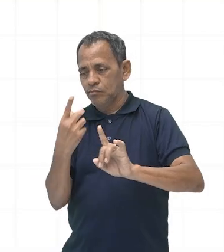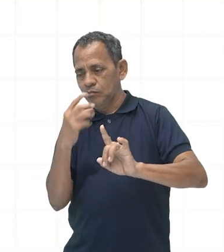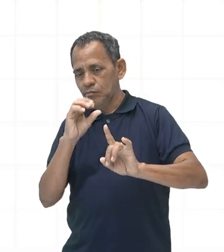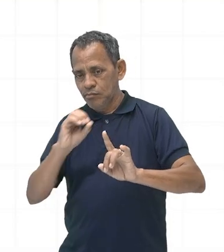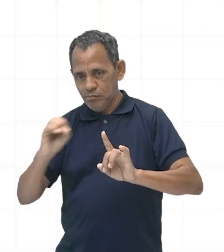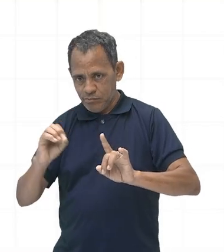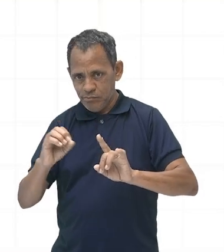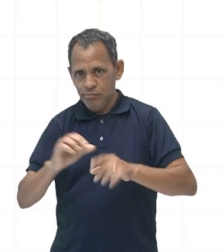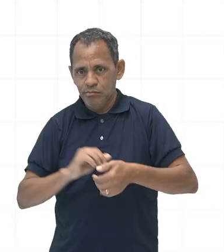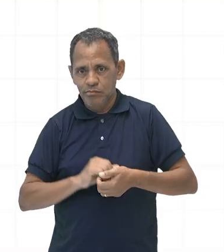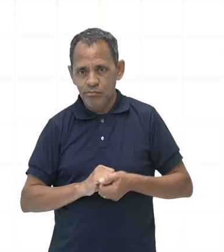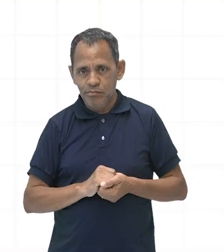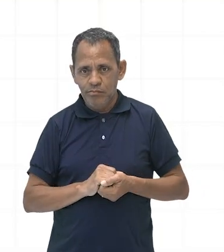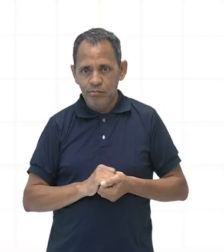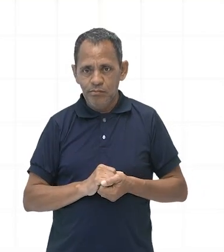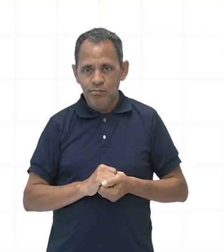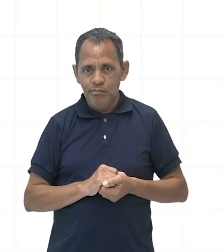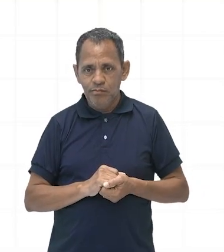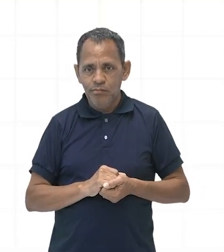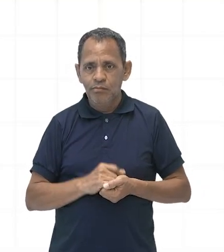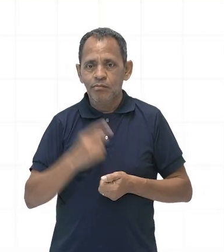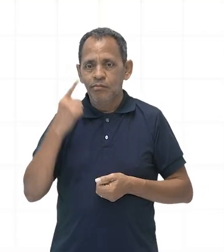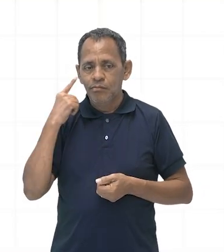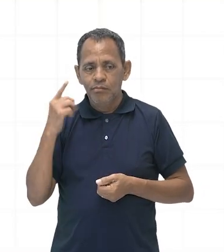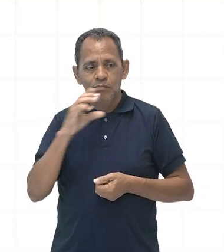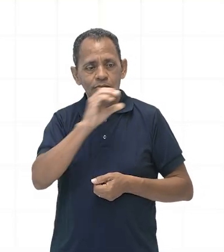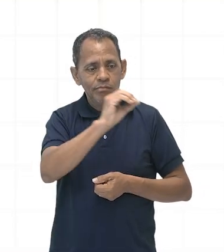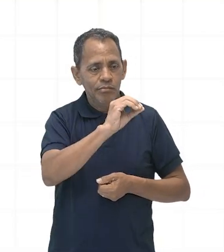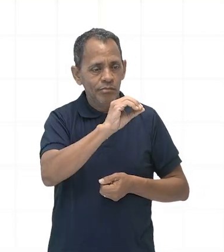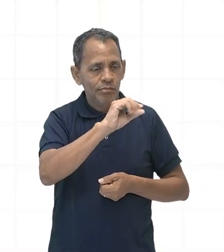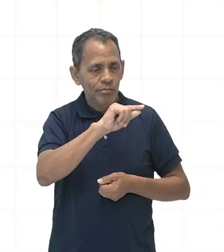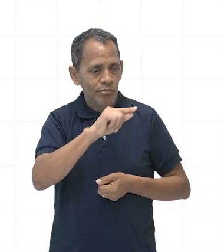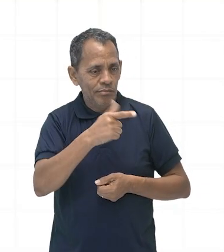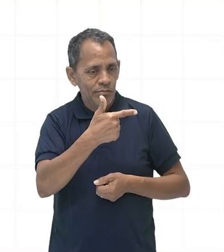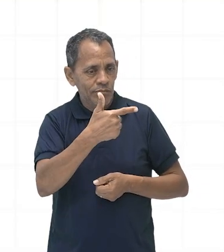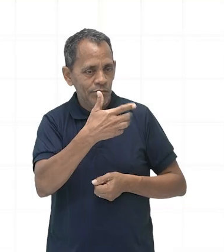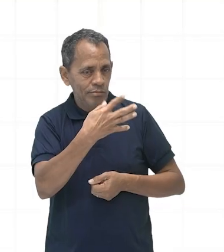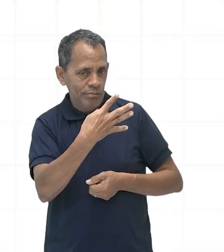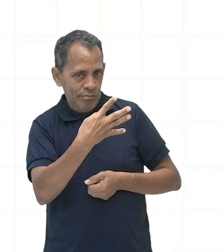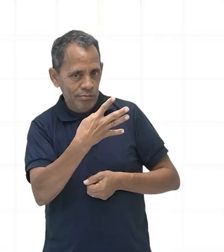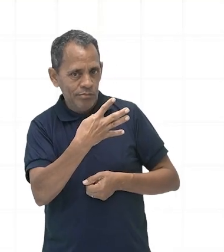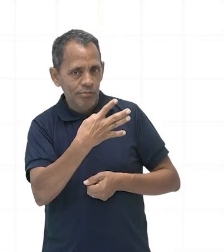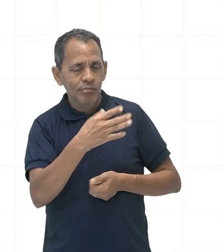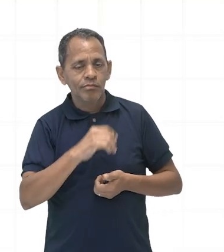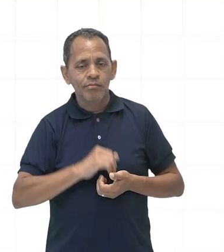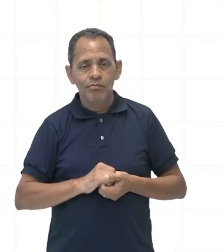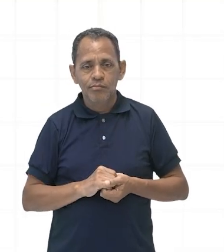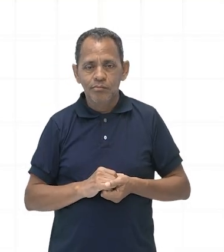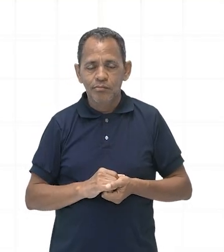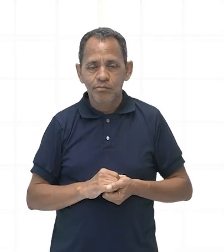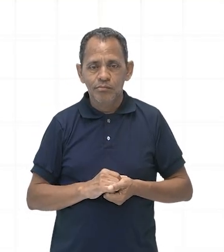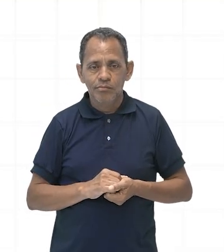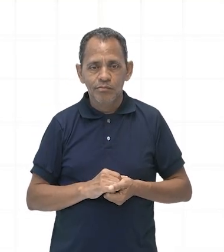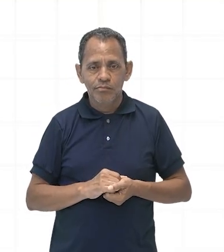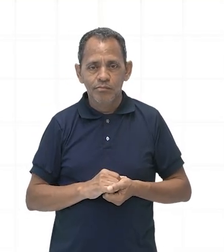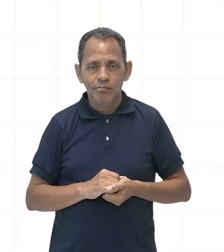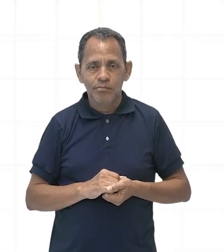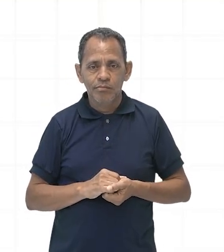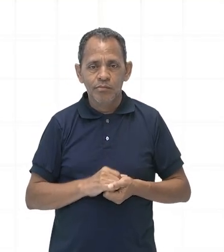por 100. Então, isso aqui vai dar 0,24, beleza?